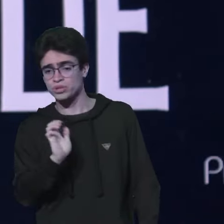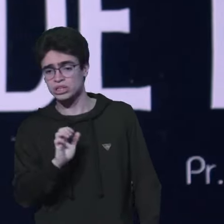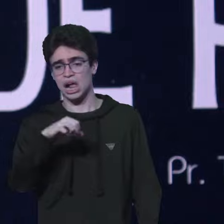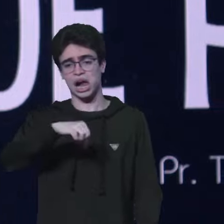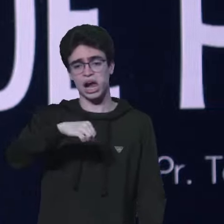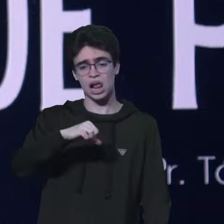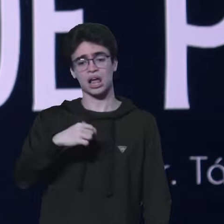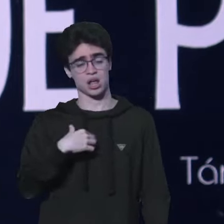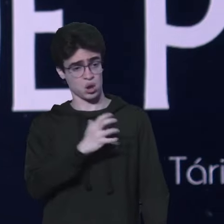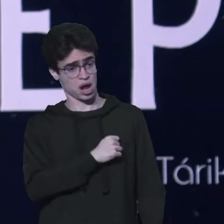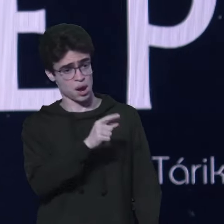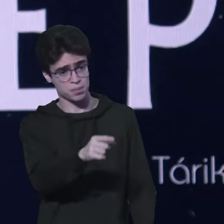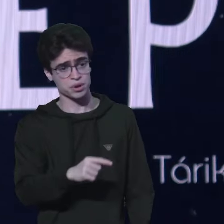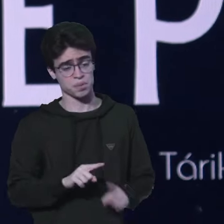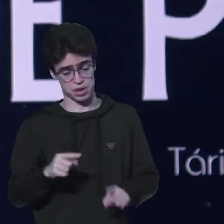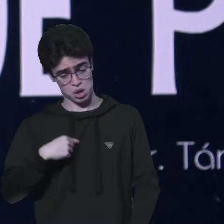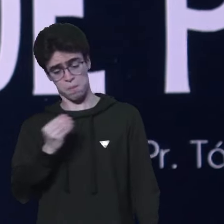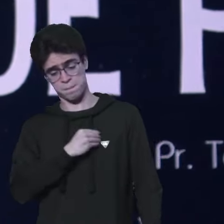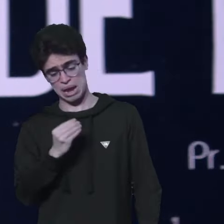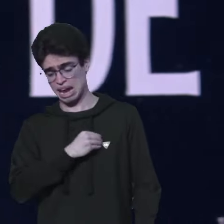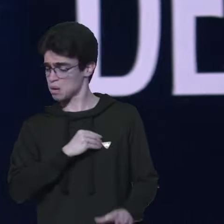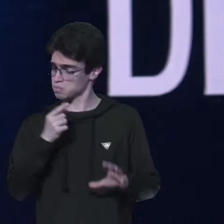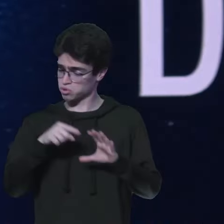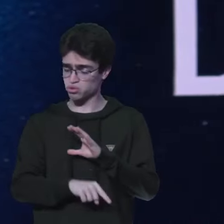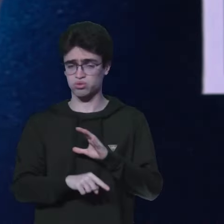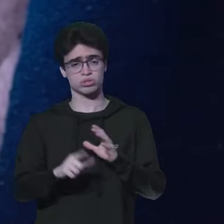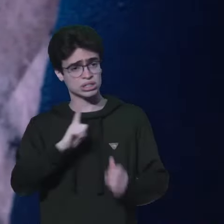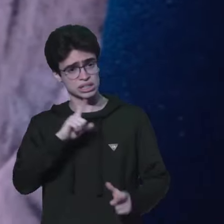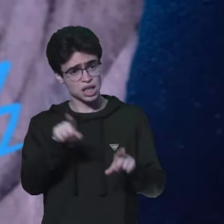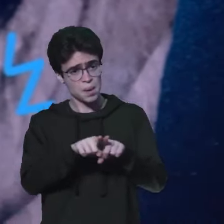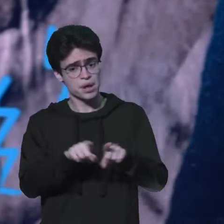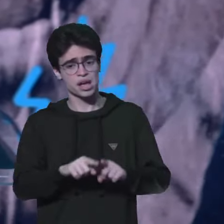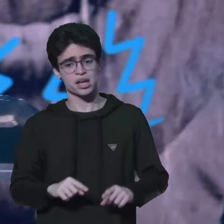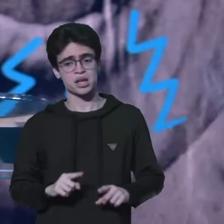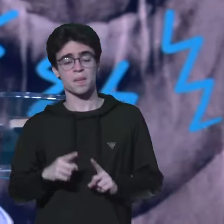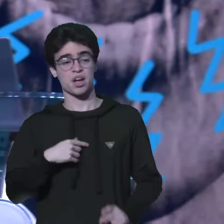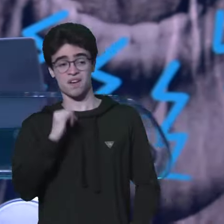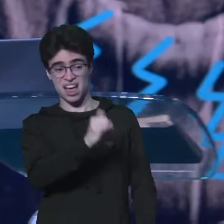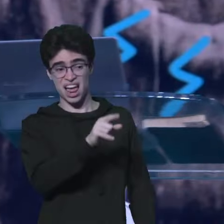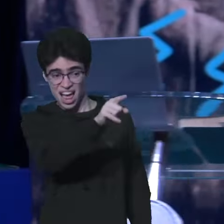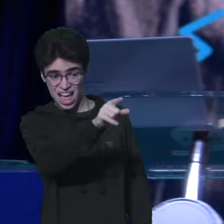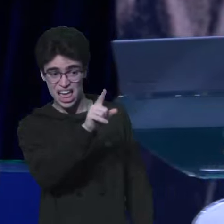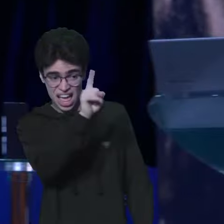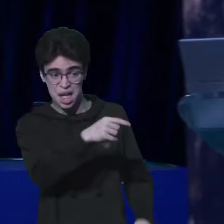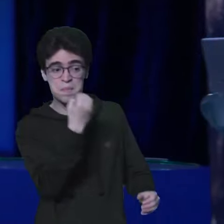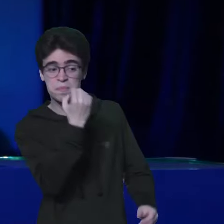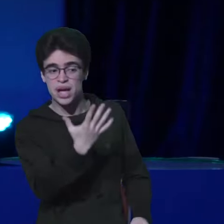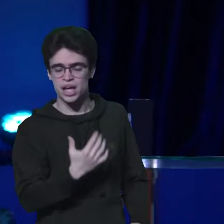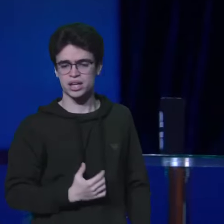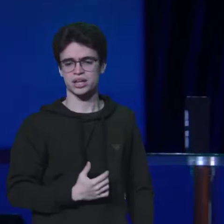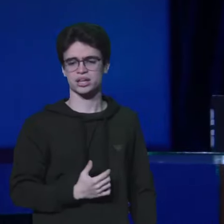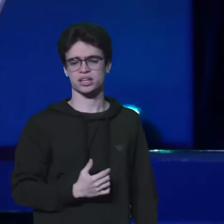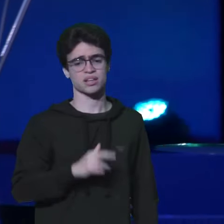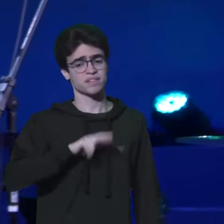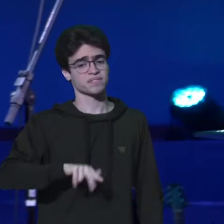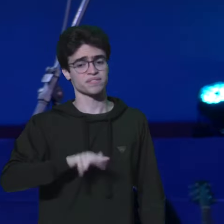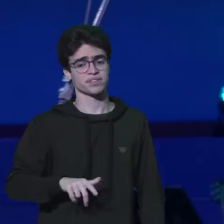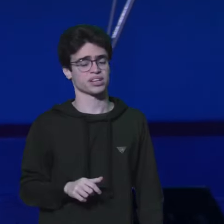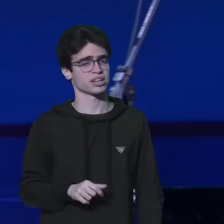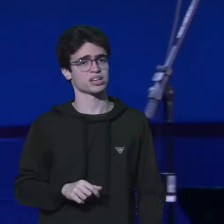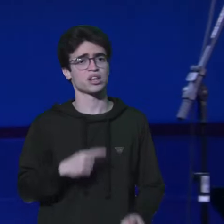homossexual, eu sou tão pecador quanto ela, mas eu não posso dizer para ela que o que ela faz, faz bem, porque